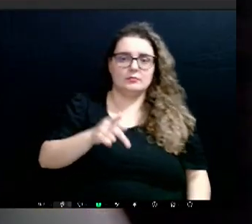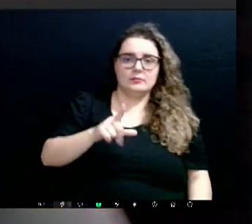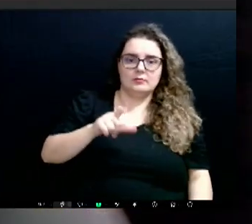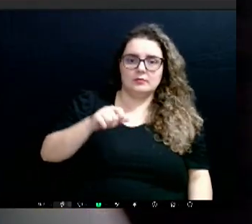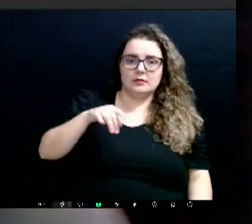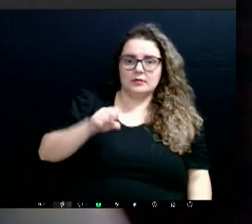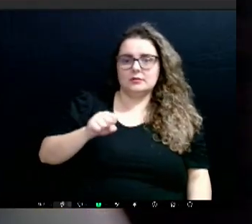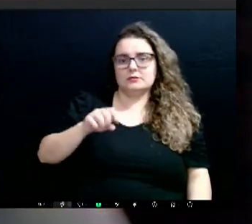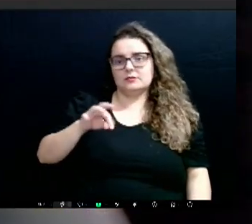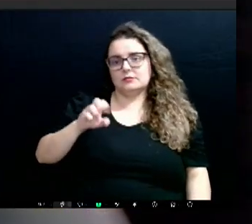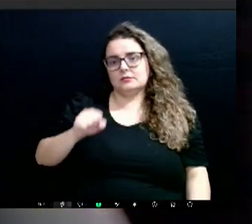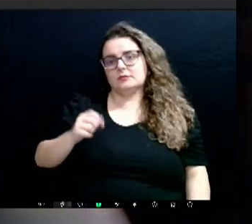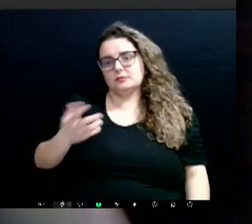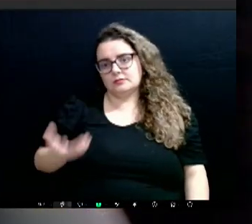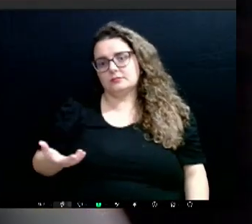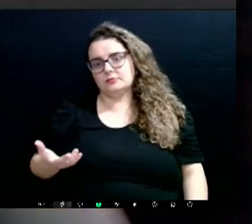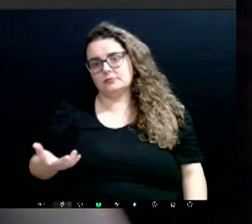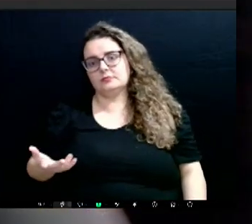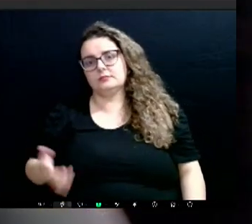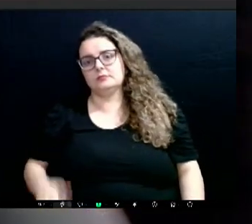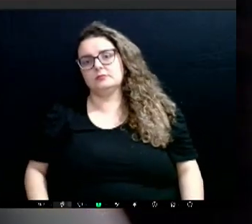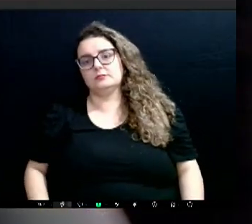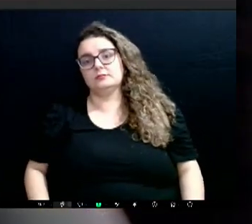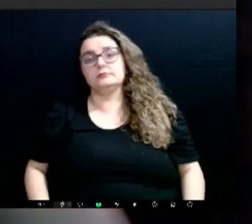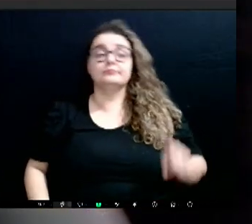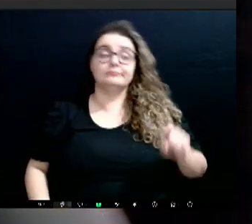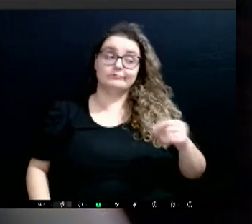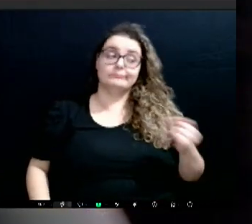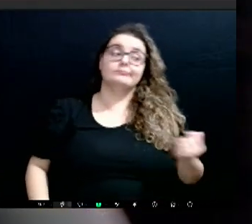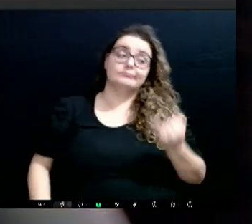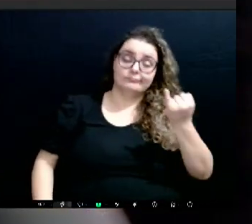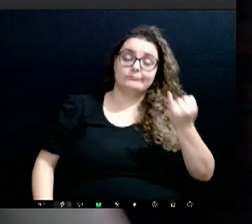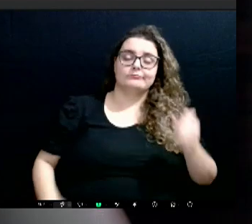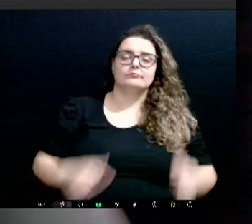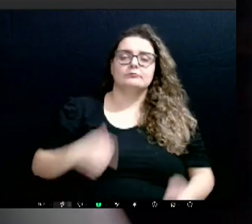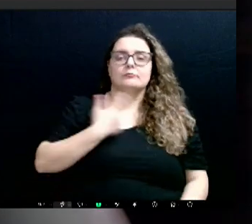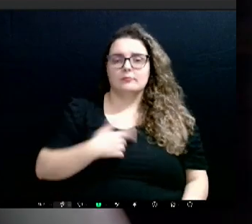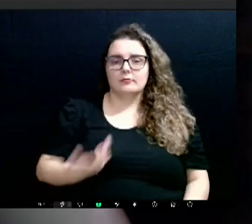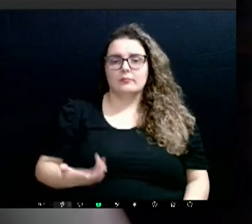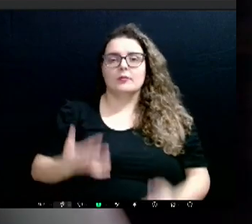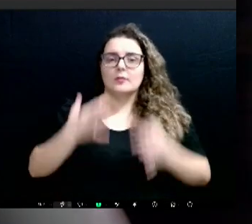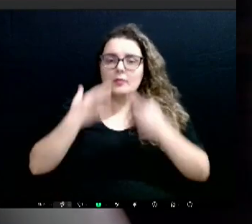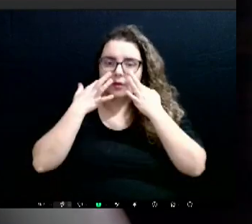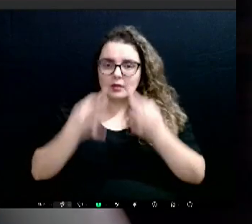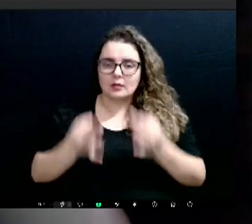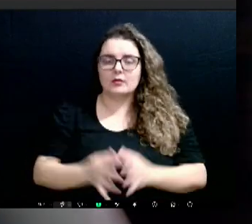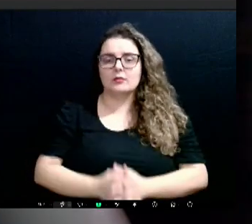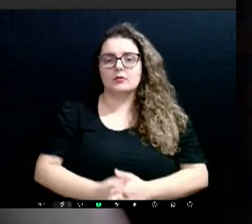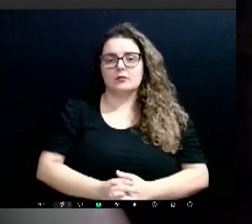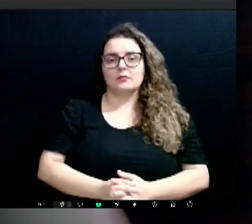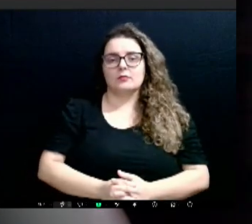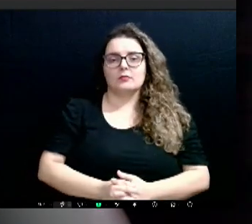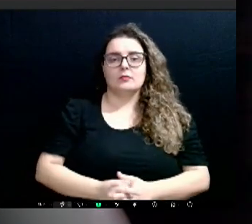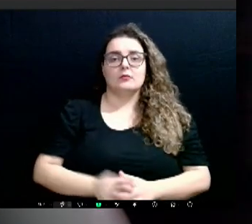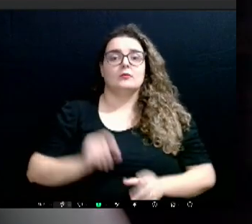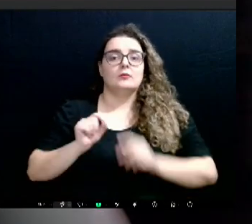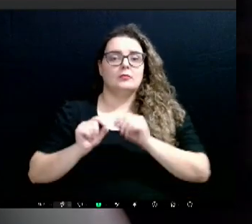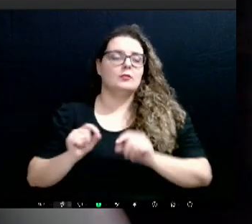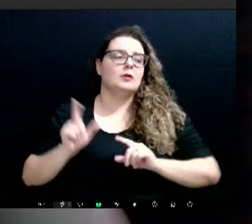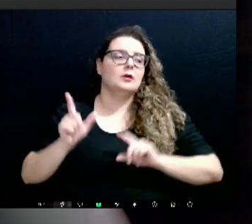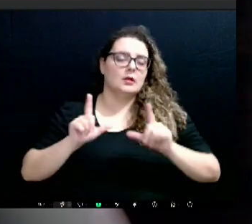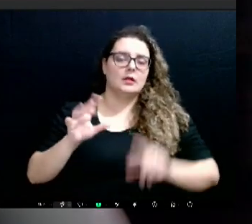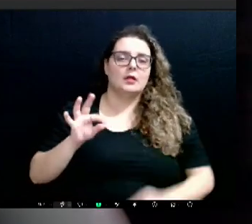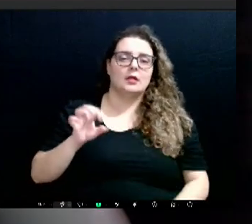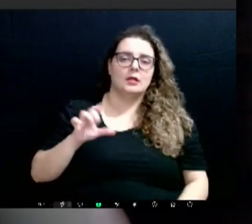volta para o celular. Então é muito importante a gente estar com essa atenção, né, o que essa tela tem sido, somente